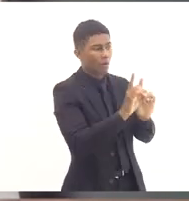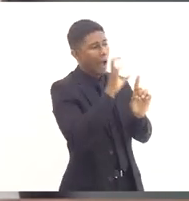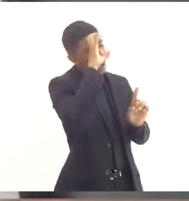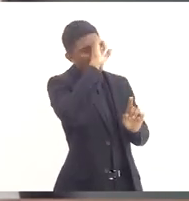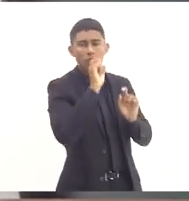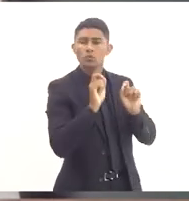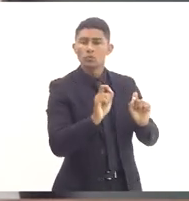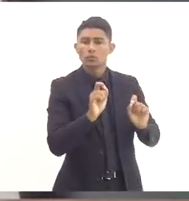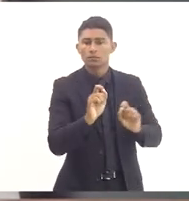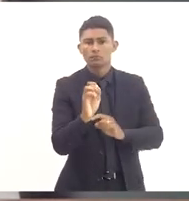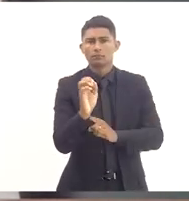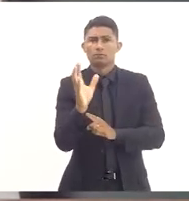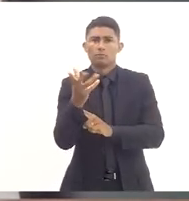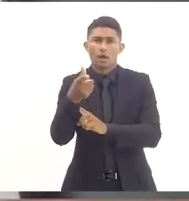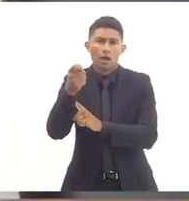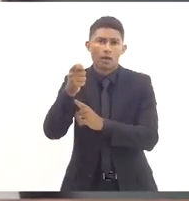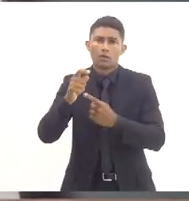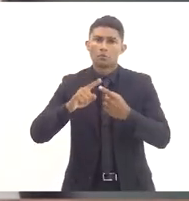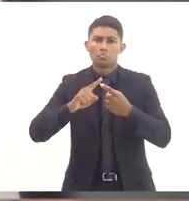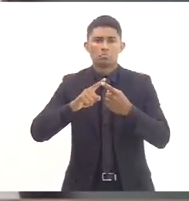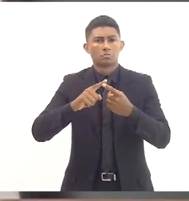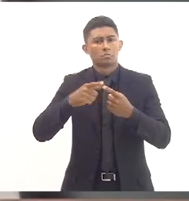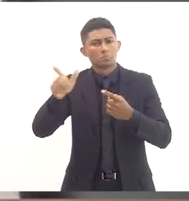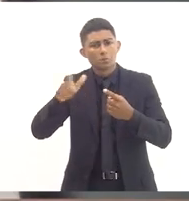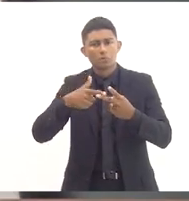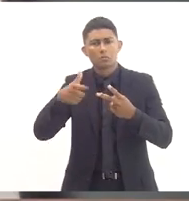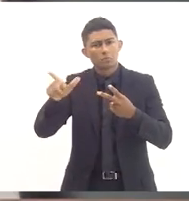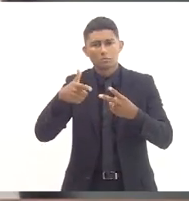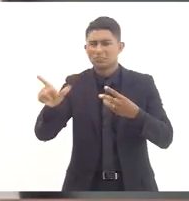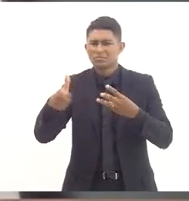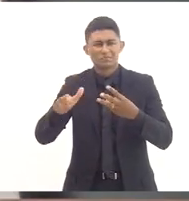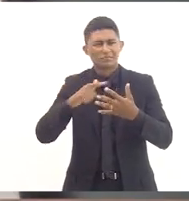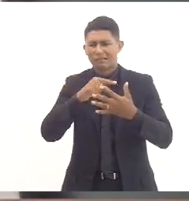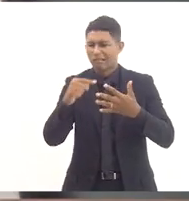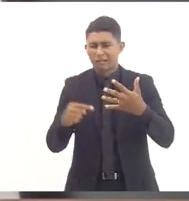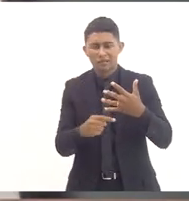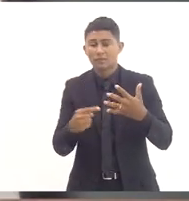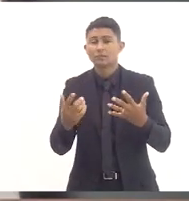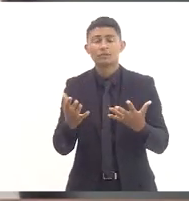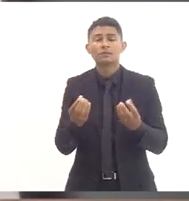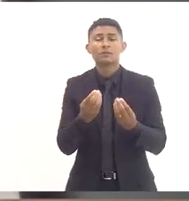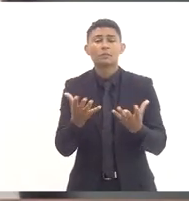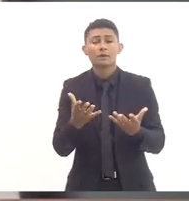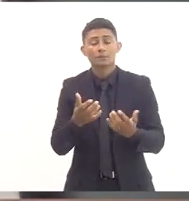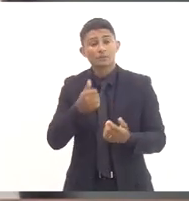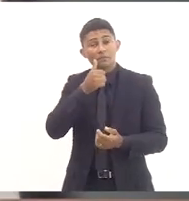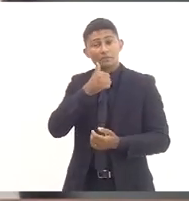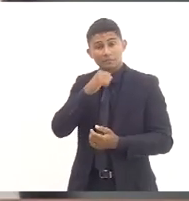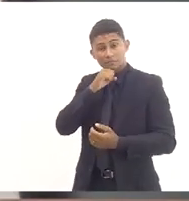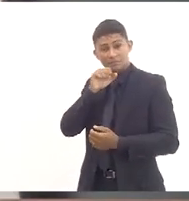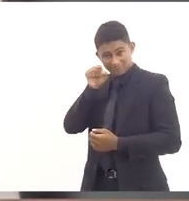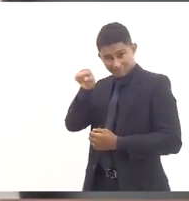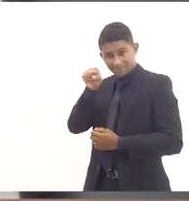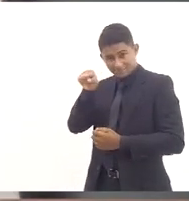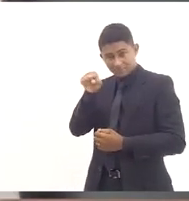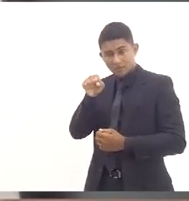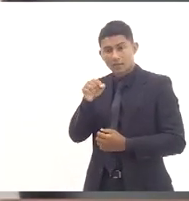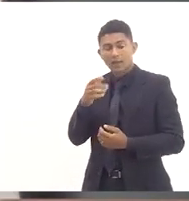aprender uma série de coisas que elas por que venha e elas um